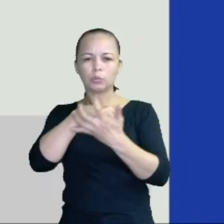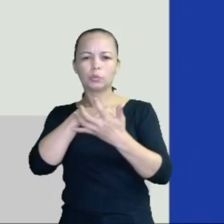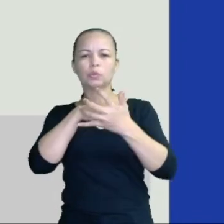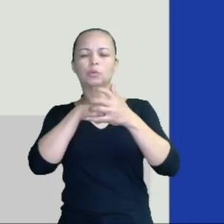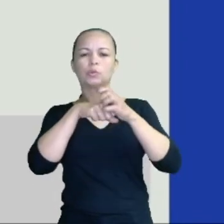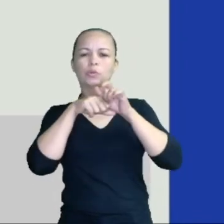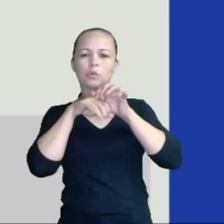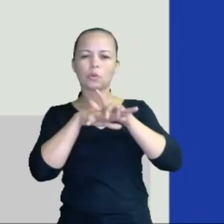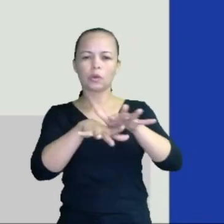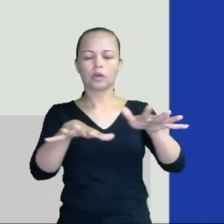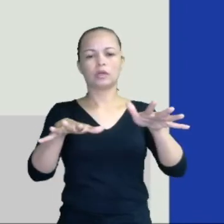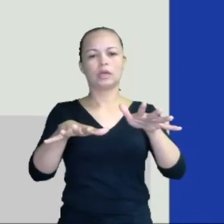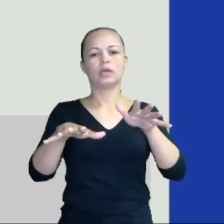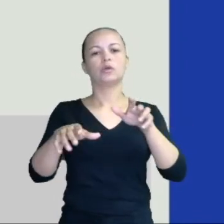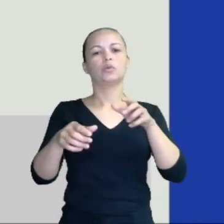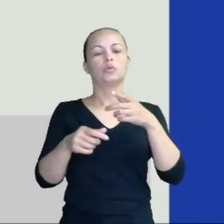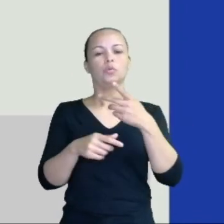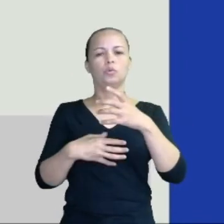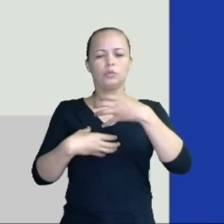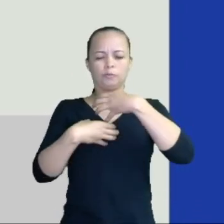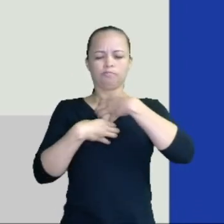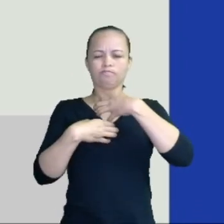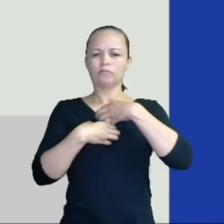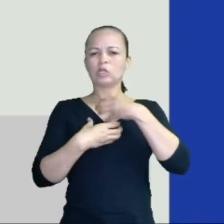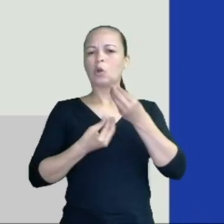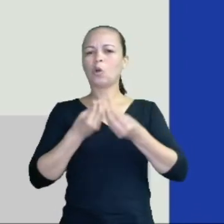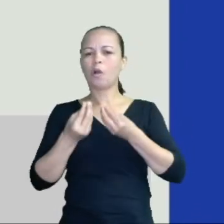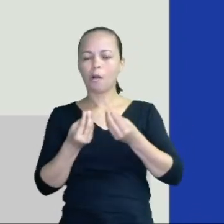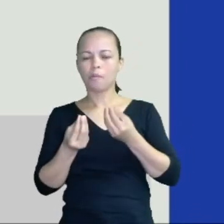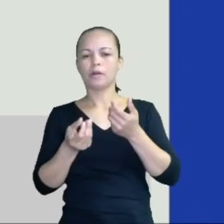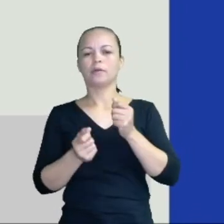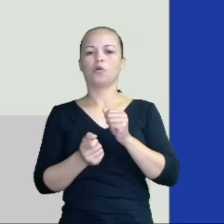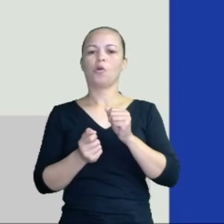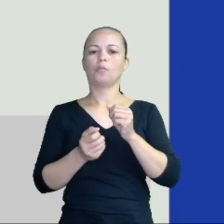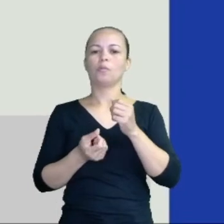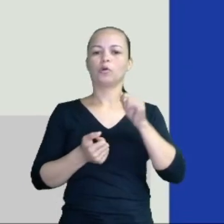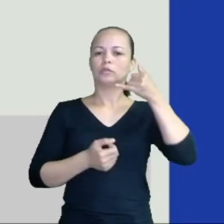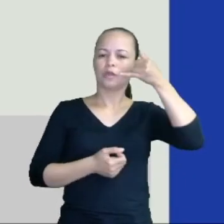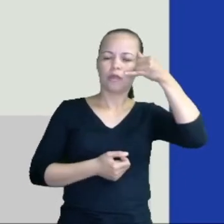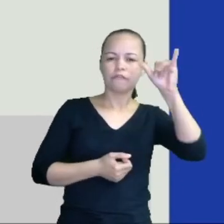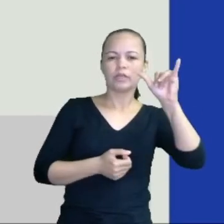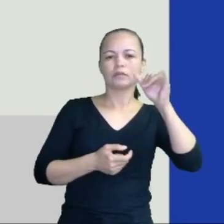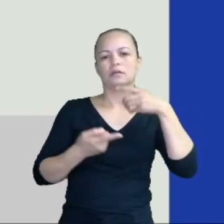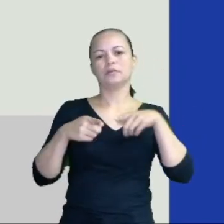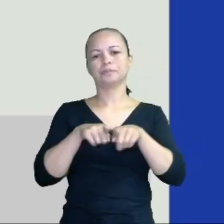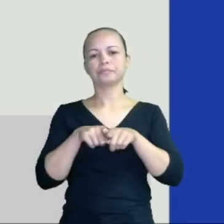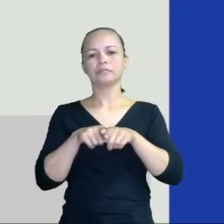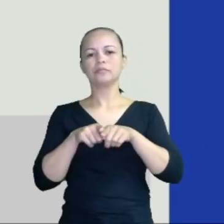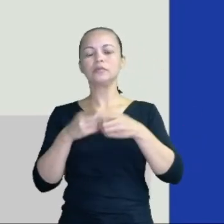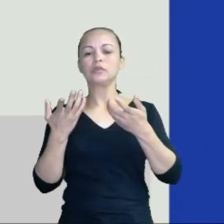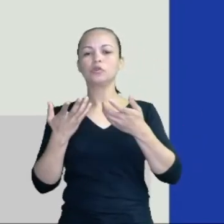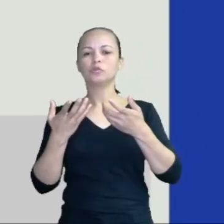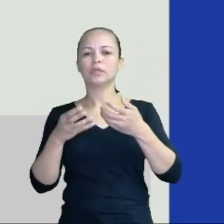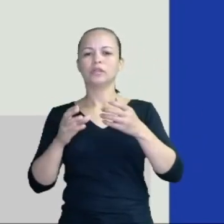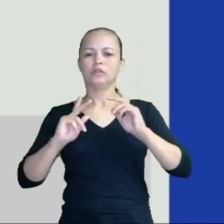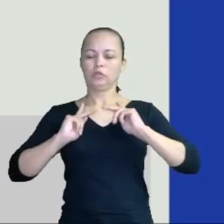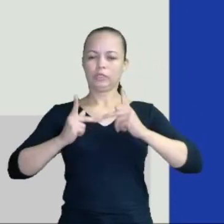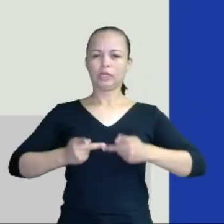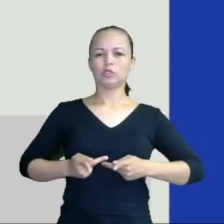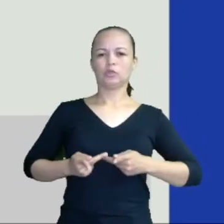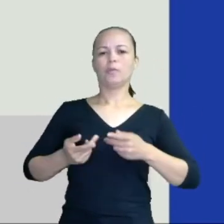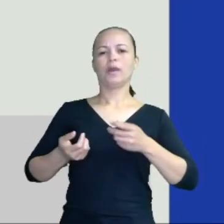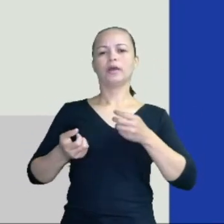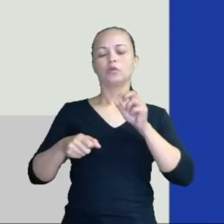os cuidados que nós precisamos ter para evitar, né. Vimos os vírus e seus benefícios aos seres humanos, né. Vimos que